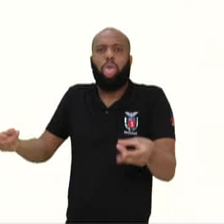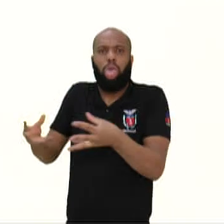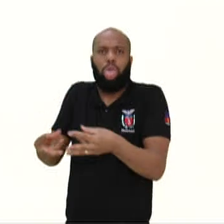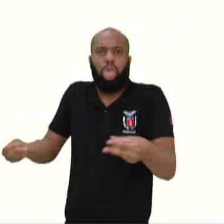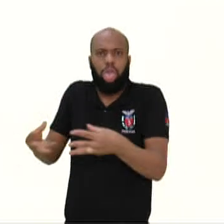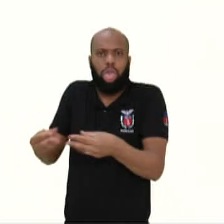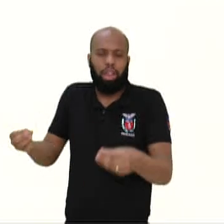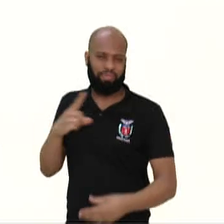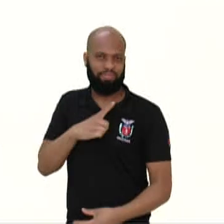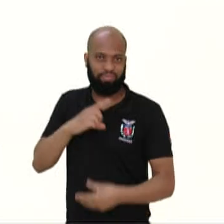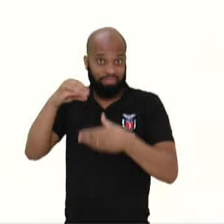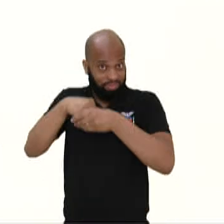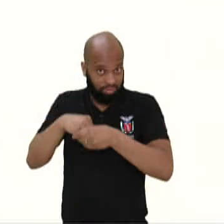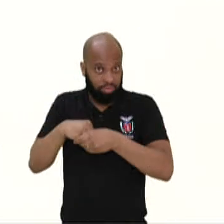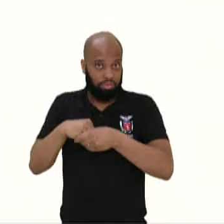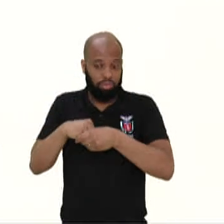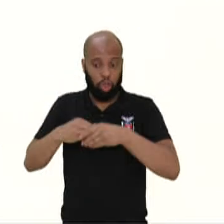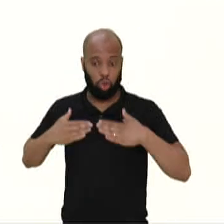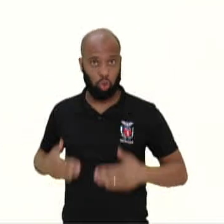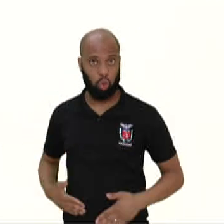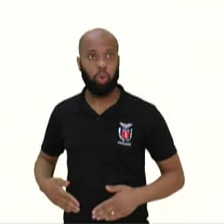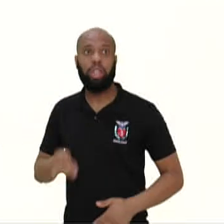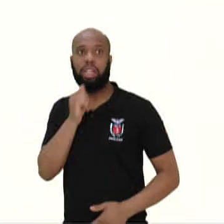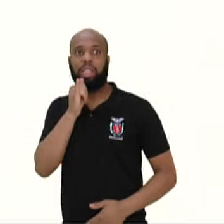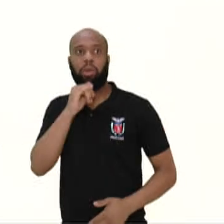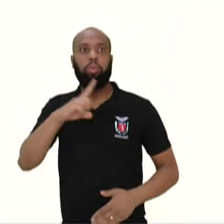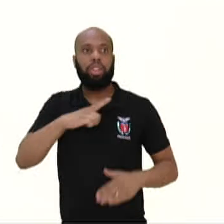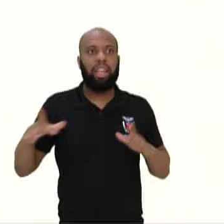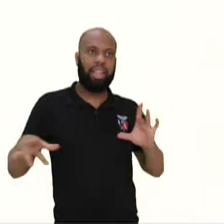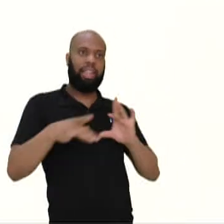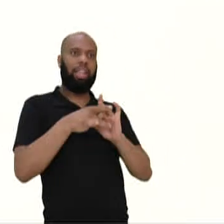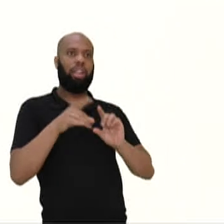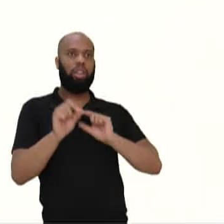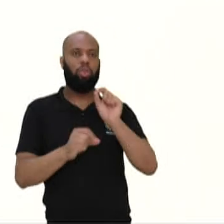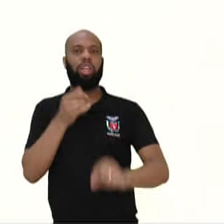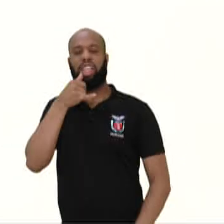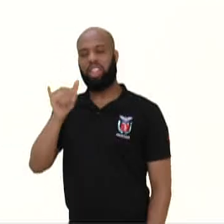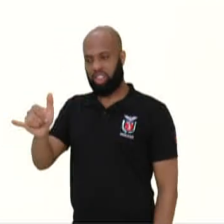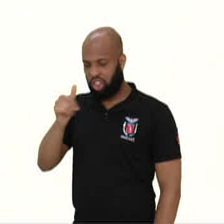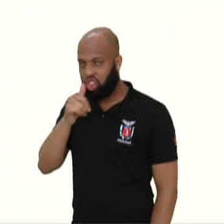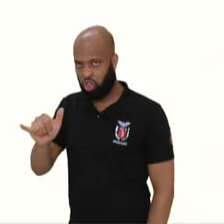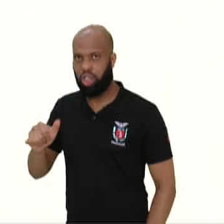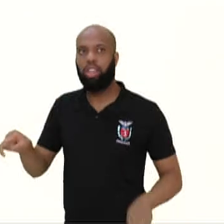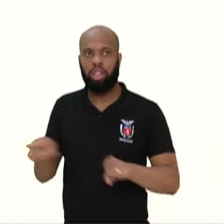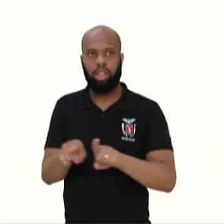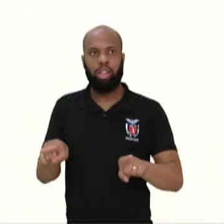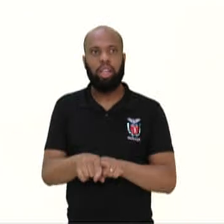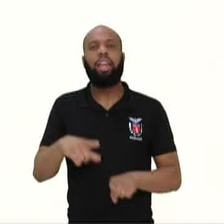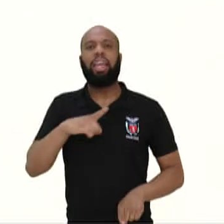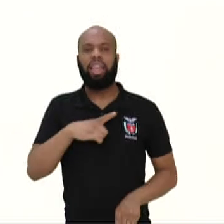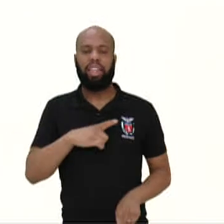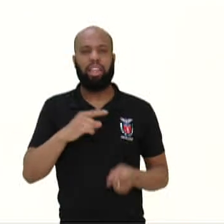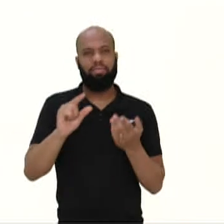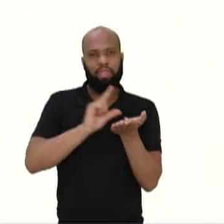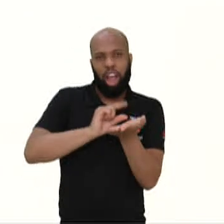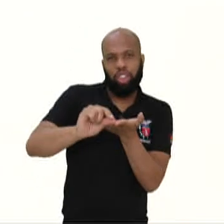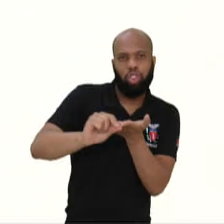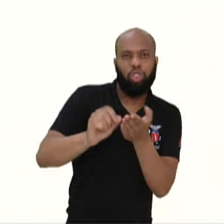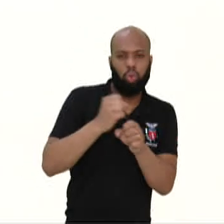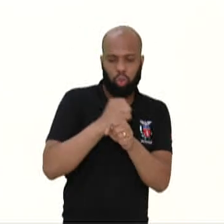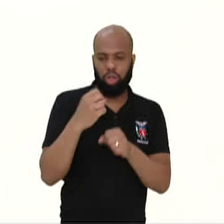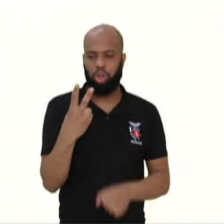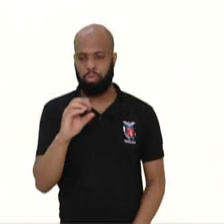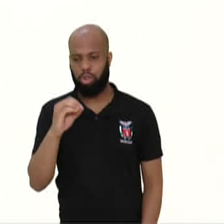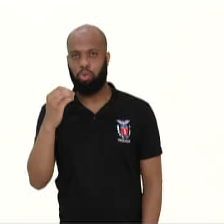degradação de substâncias complexas com concomitante geração de energia, de acordo com Poyan,